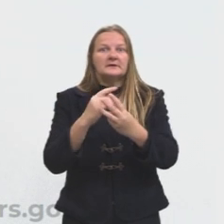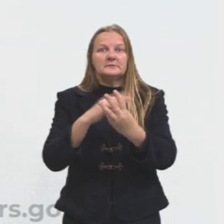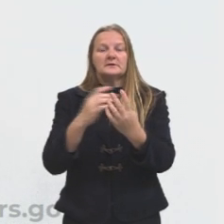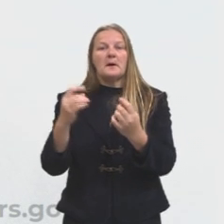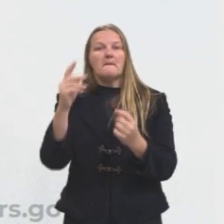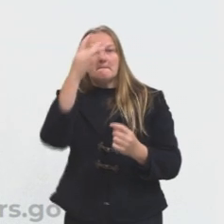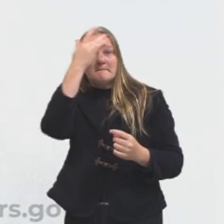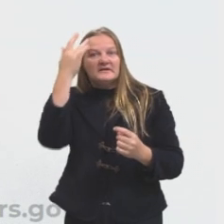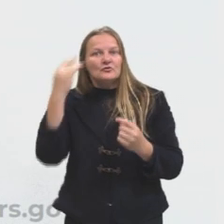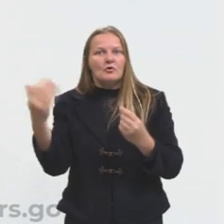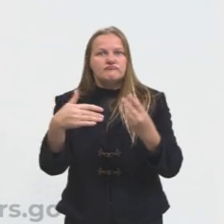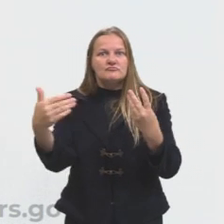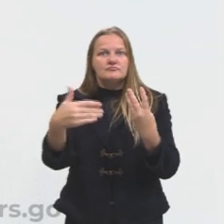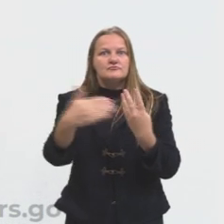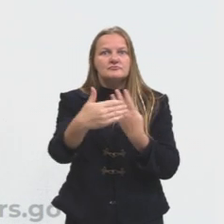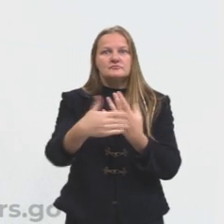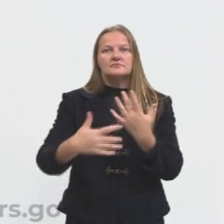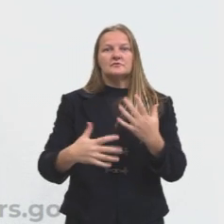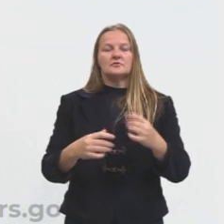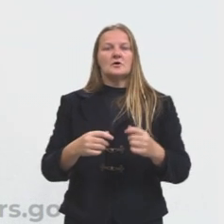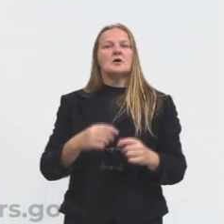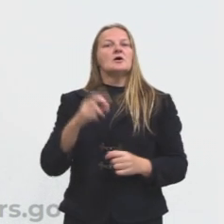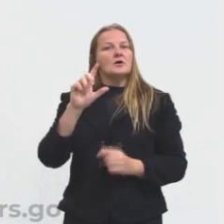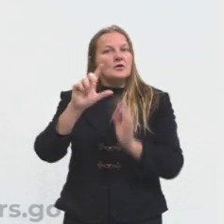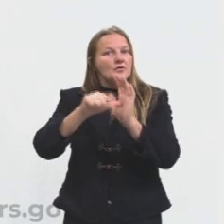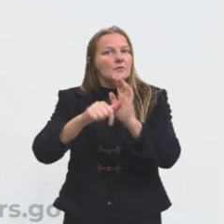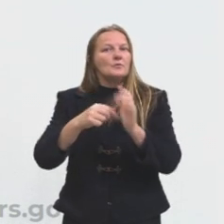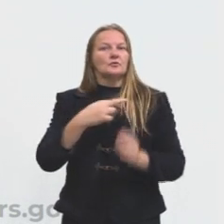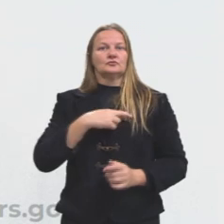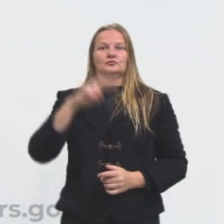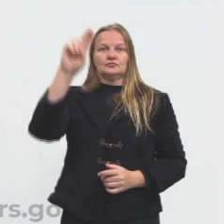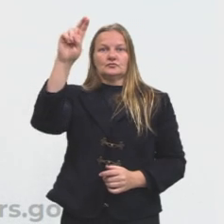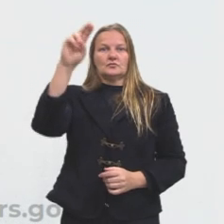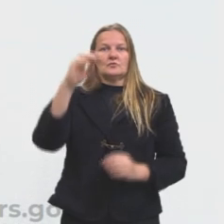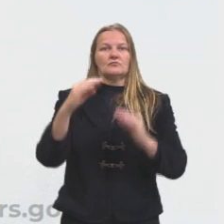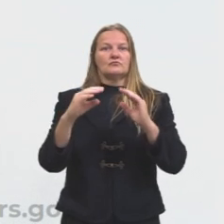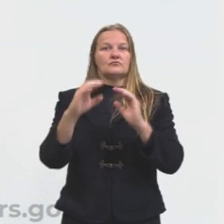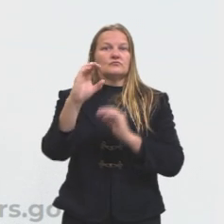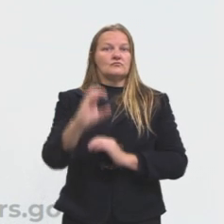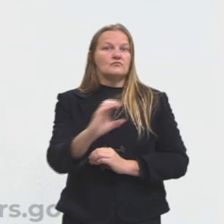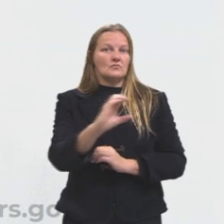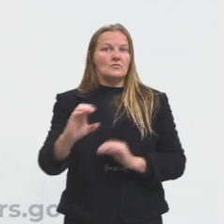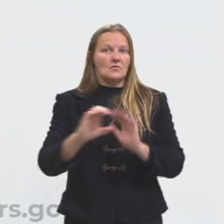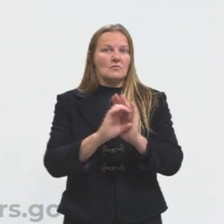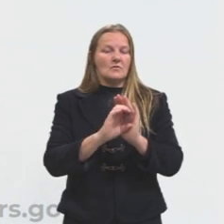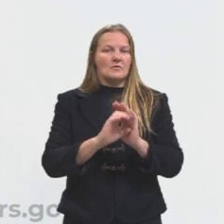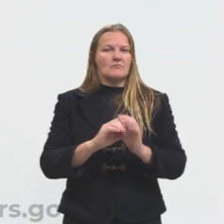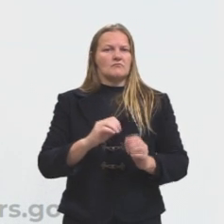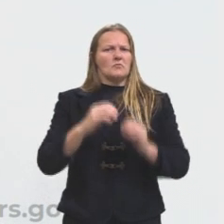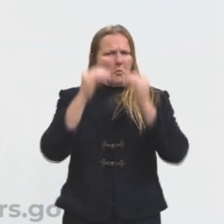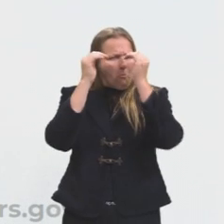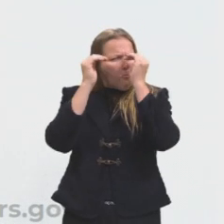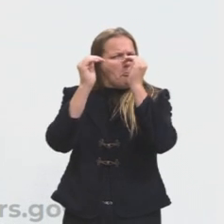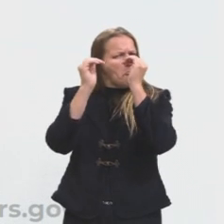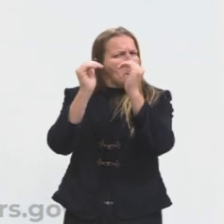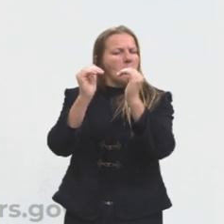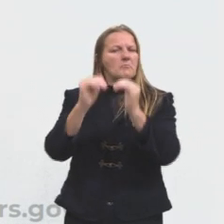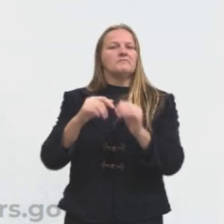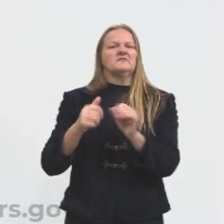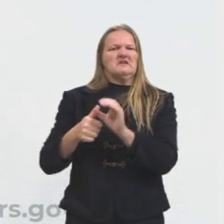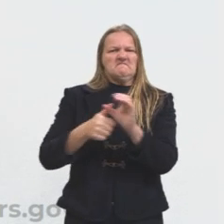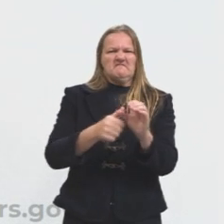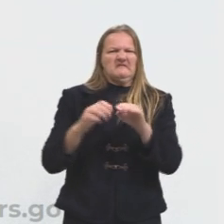com o Imperador Constantino a religião é reconhecida a religião católica é reconhecida dentro do Império Romano a Muitas perseguições